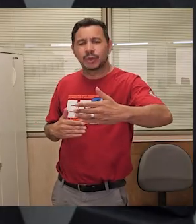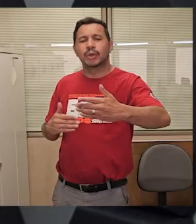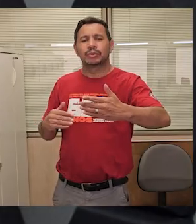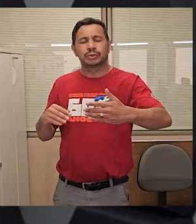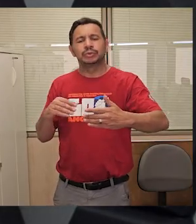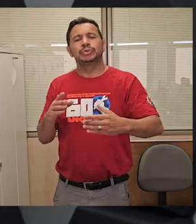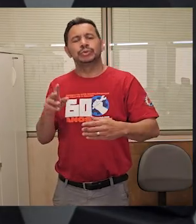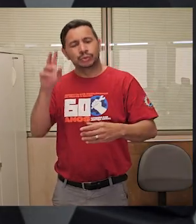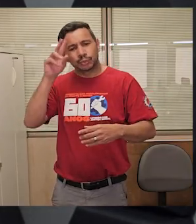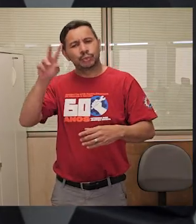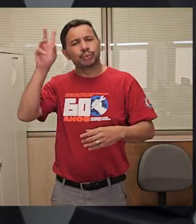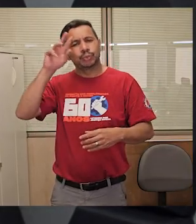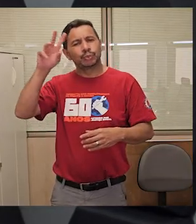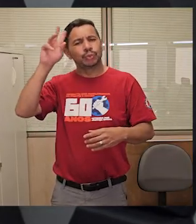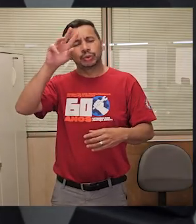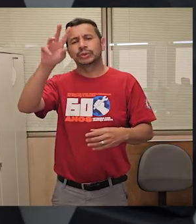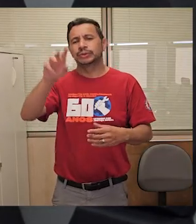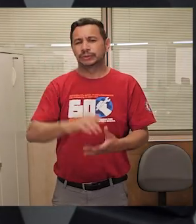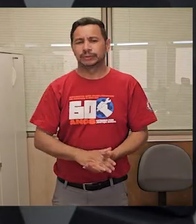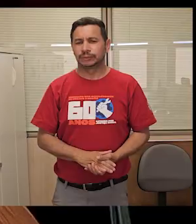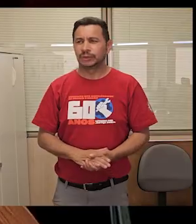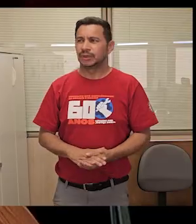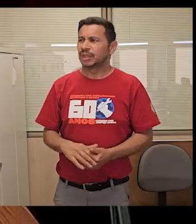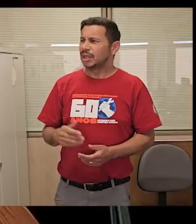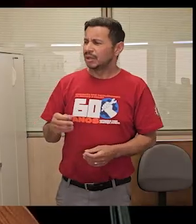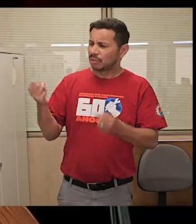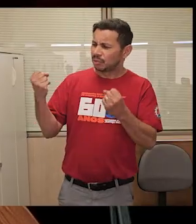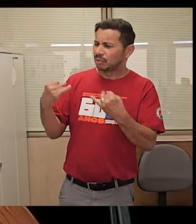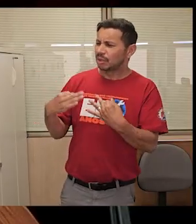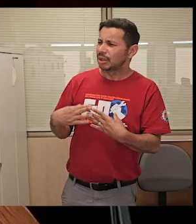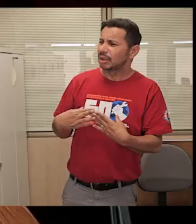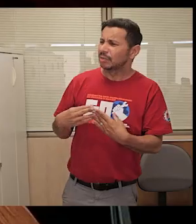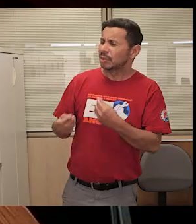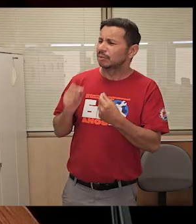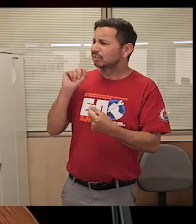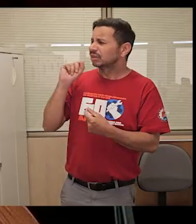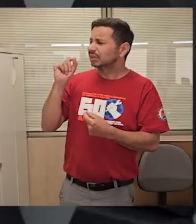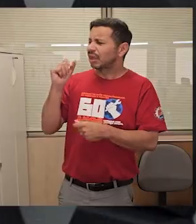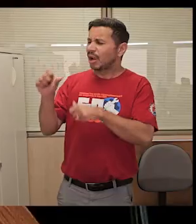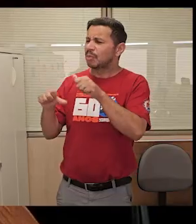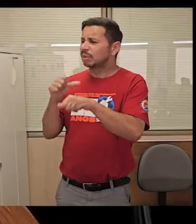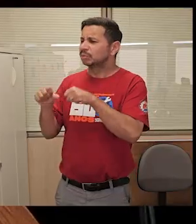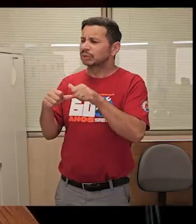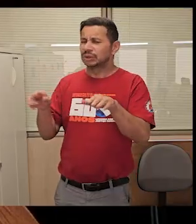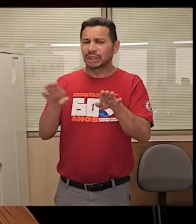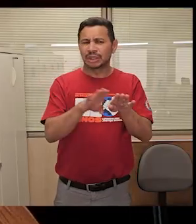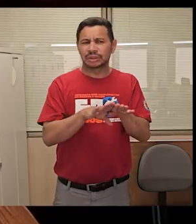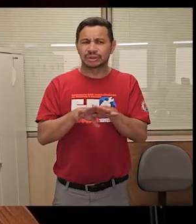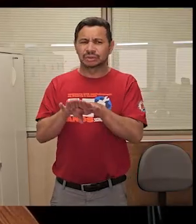seu processo de desenvolvimento. Explica um pouquinho melhor o que é transição justa. A transição... Porque às vezes o nosso